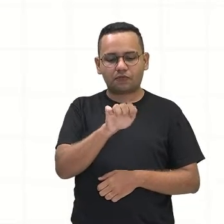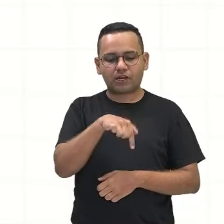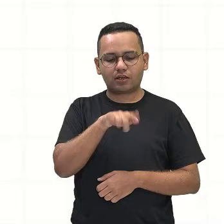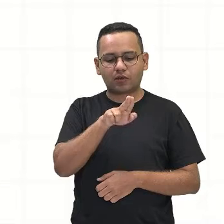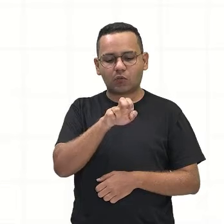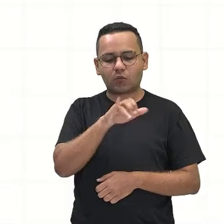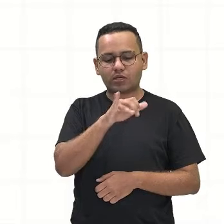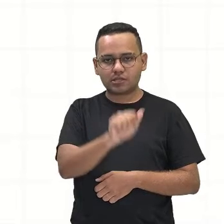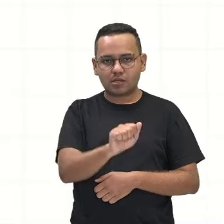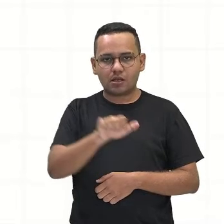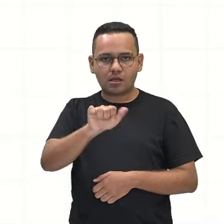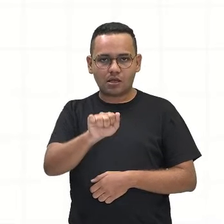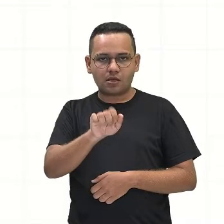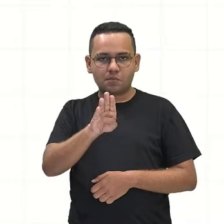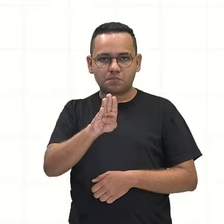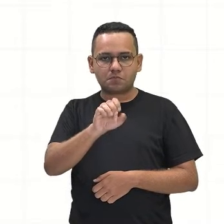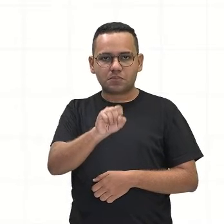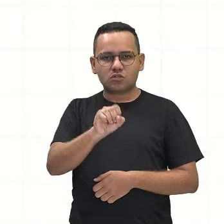absoluta,